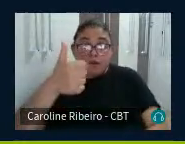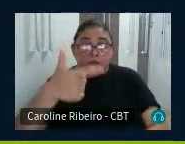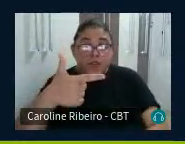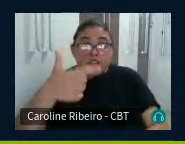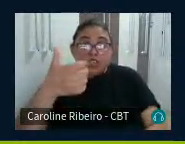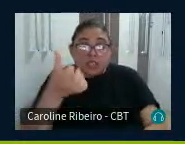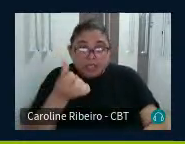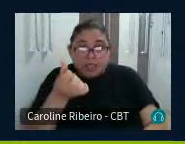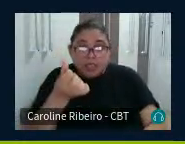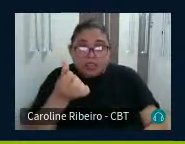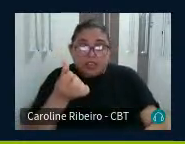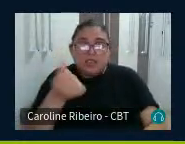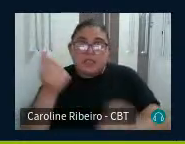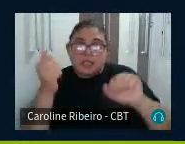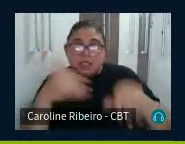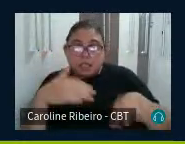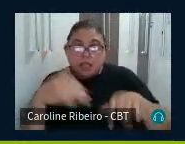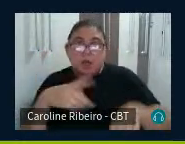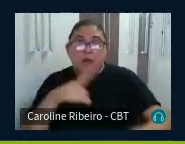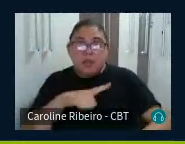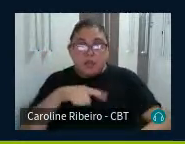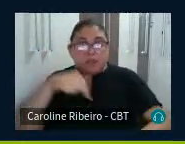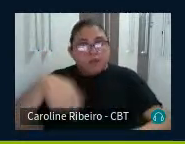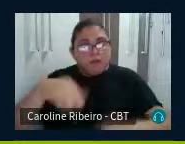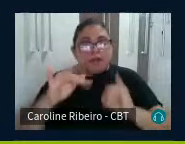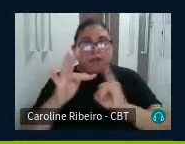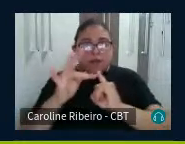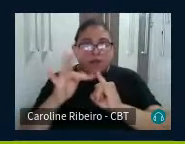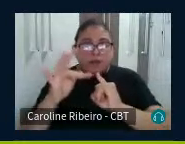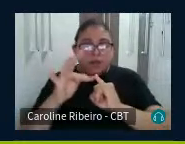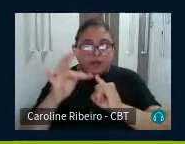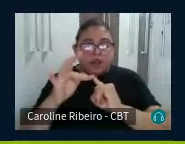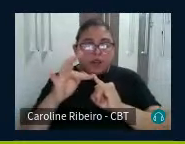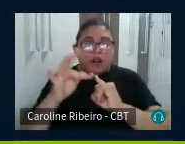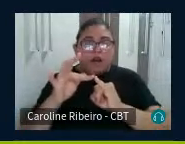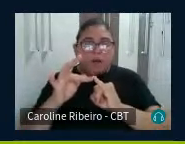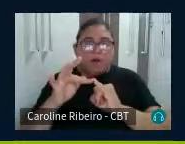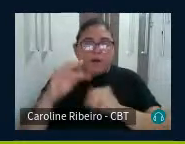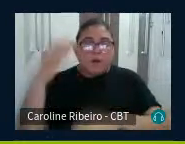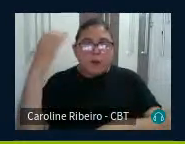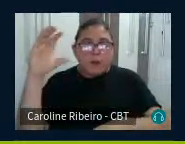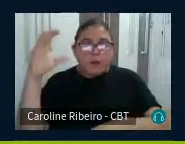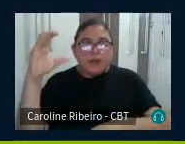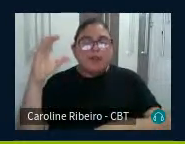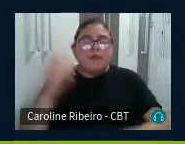aí no campus, né? Foi muito bom,